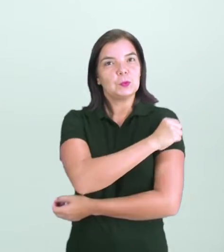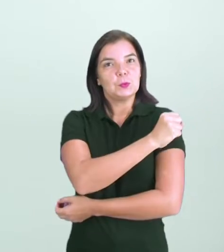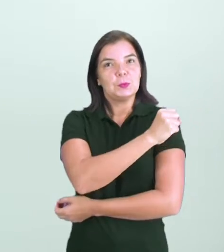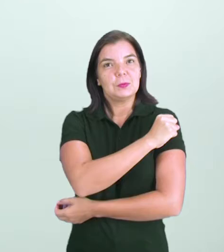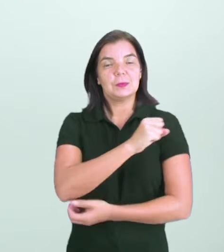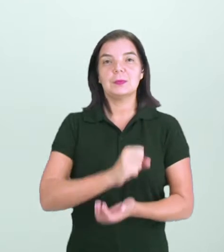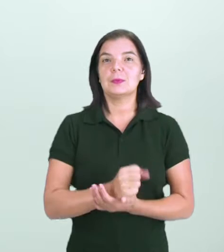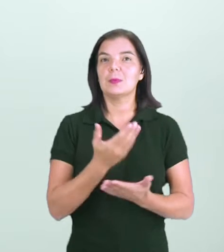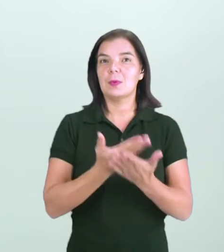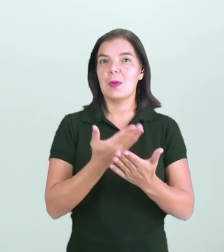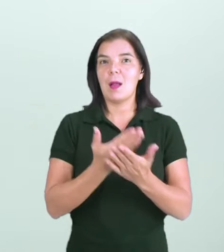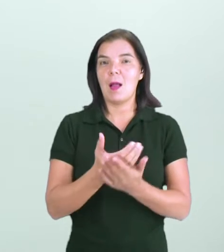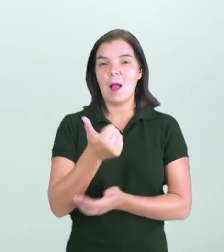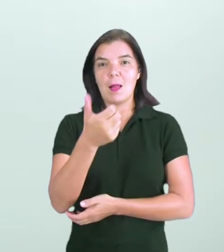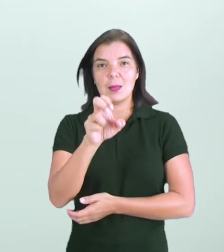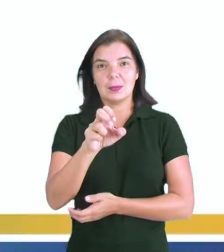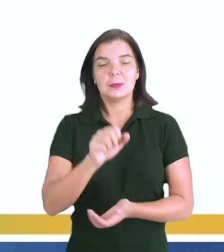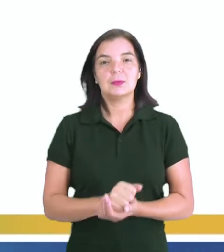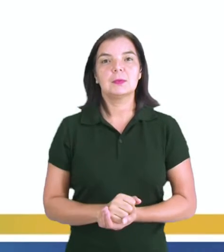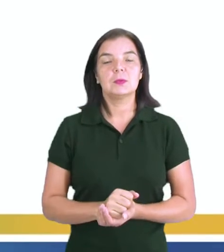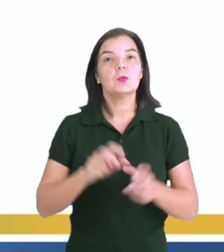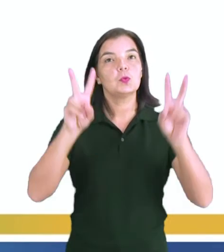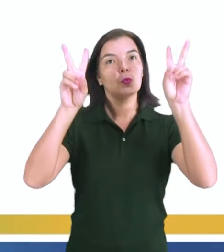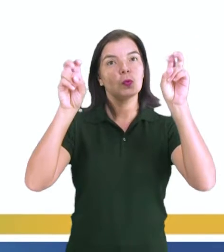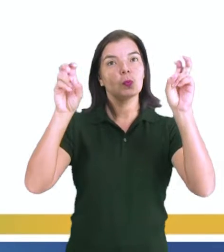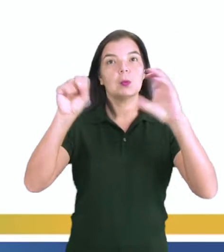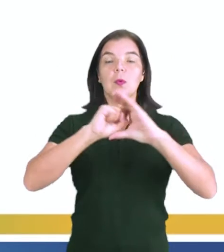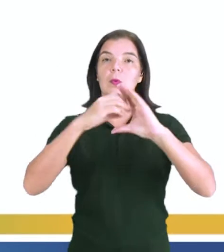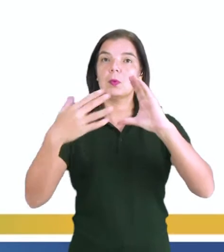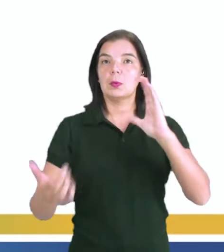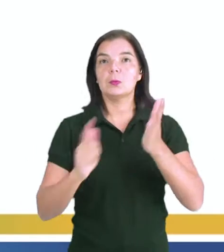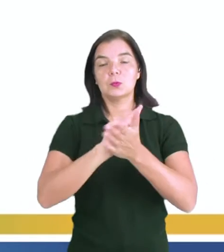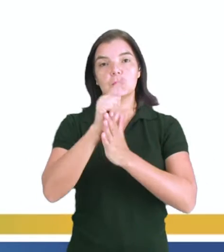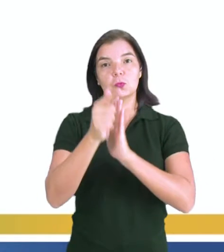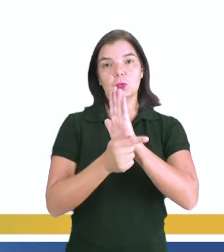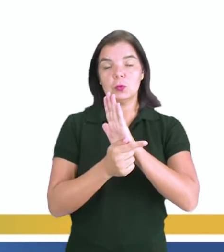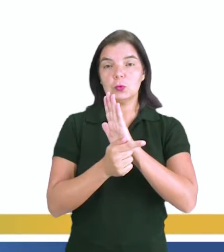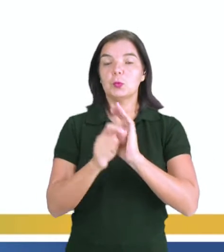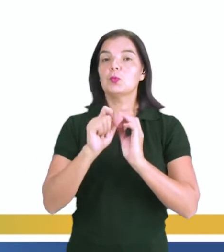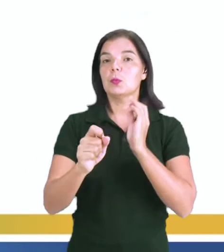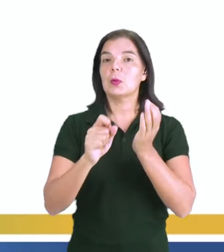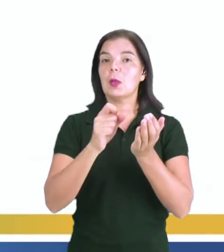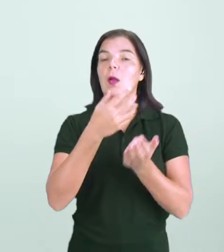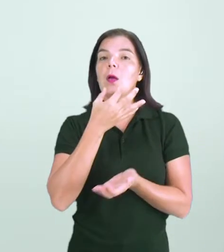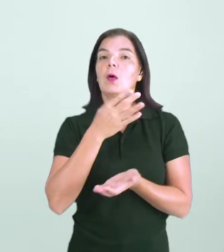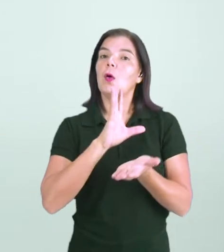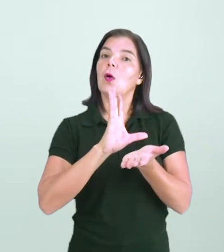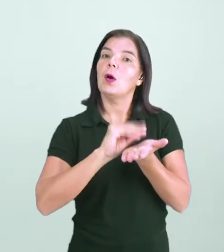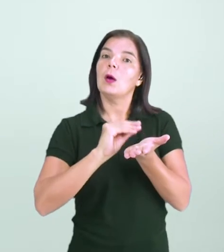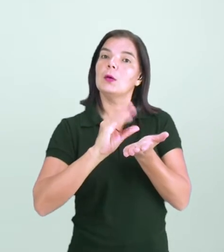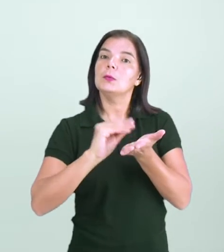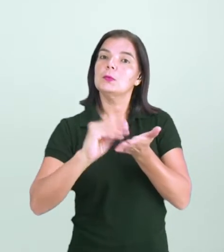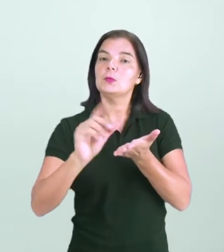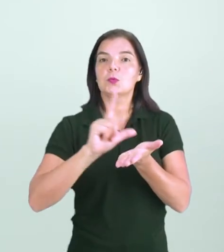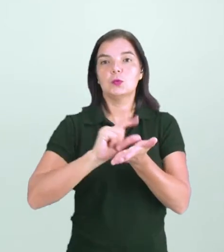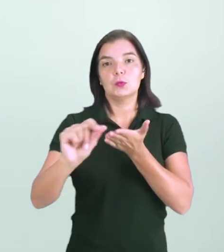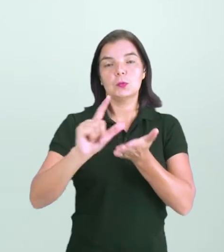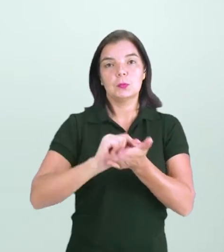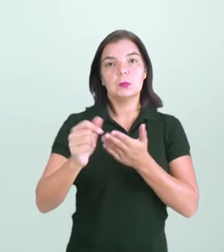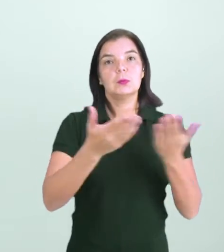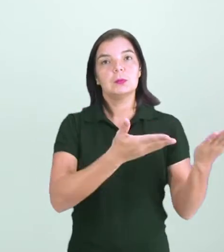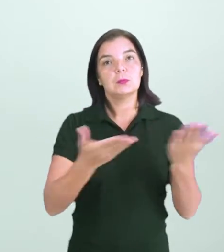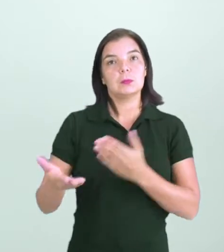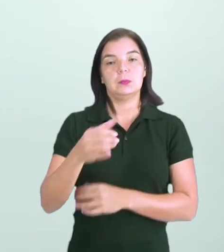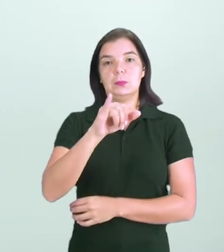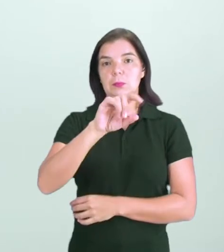ano. Hoje é a aula 15, com o tema Característica do gênero artigo de opinião. Eu sou a professora Isabel e convido